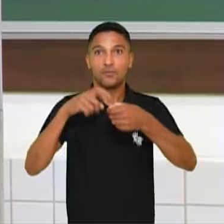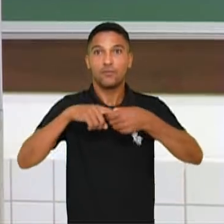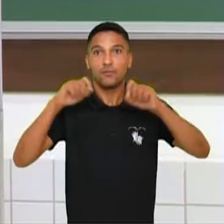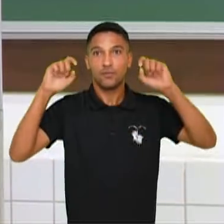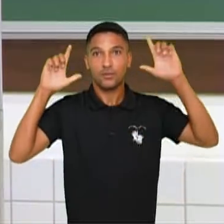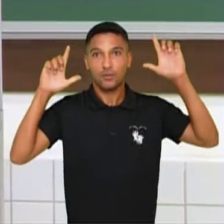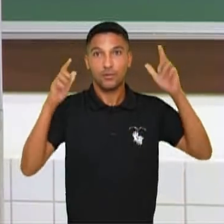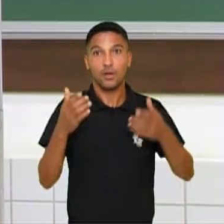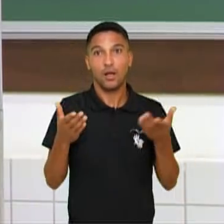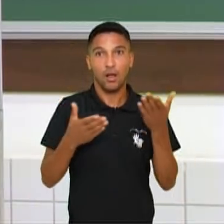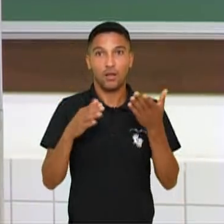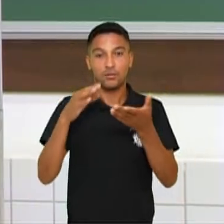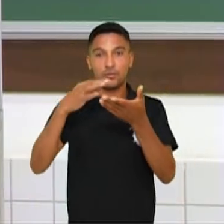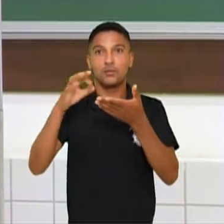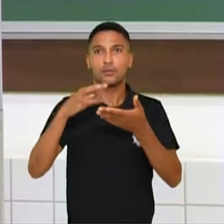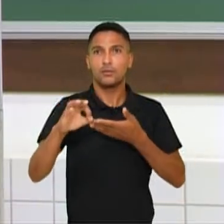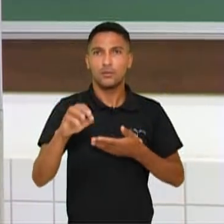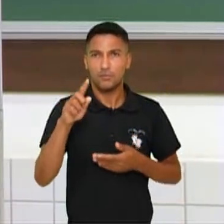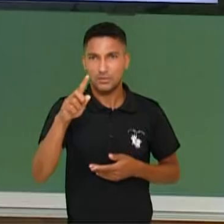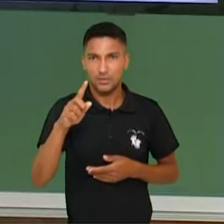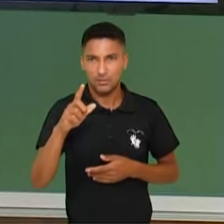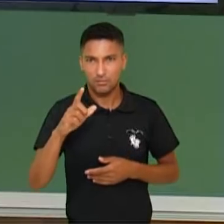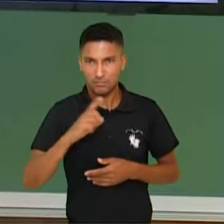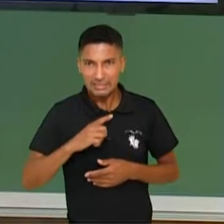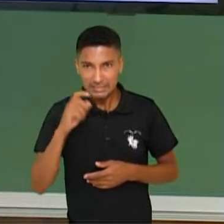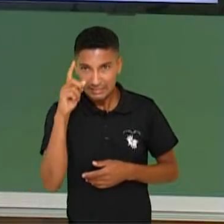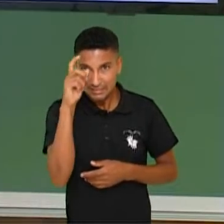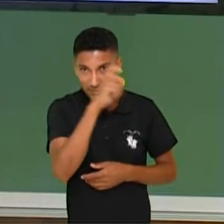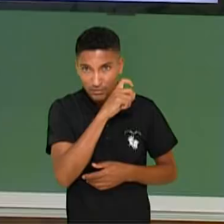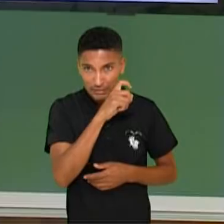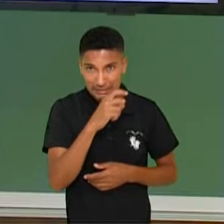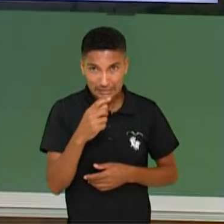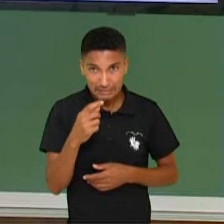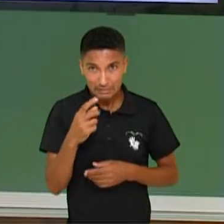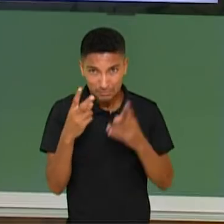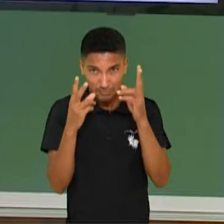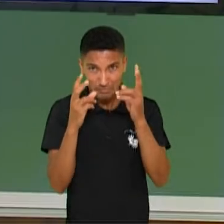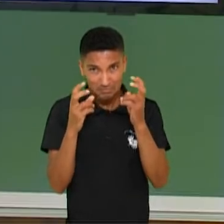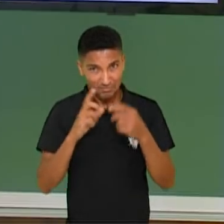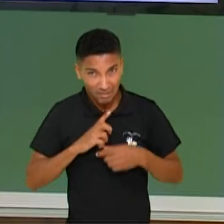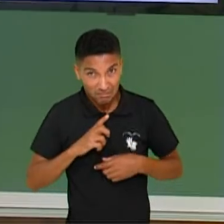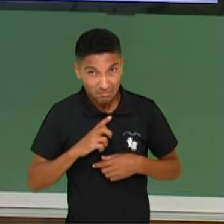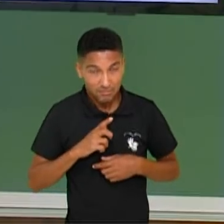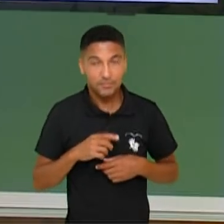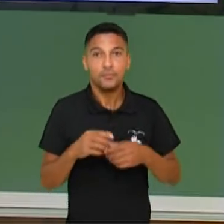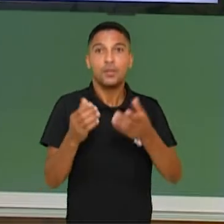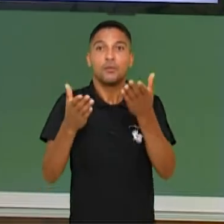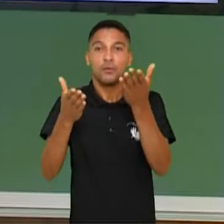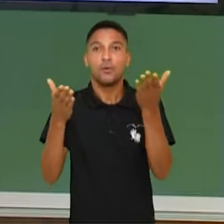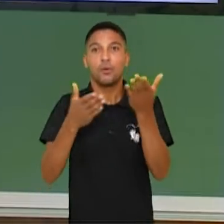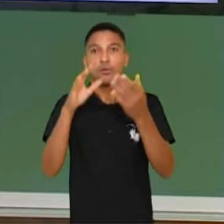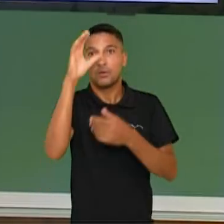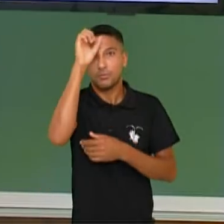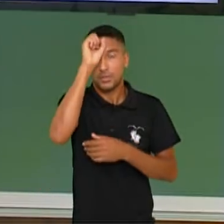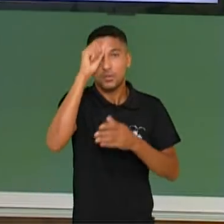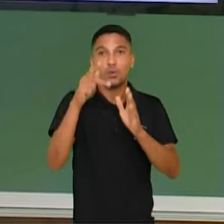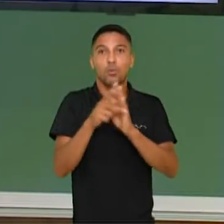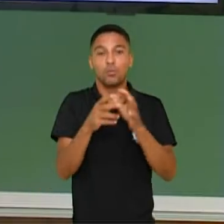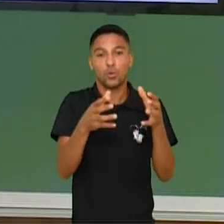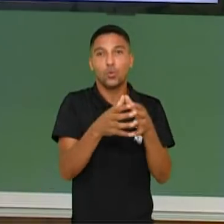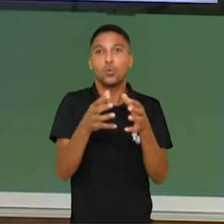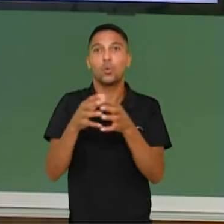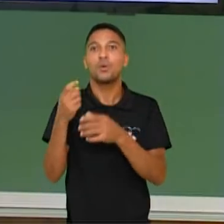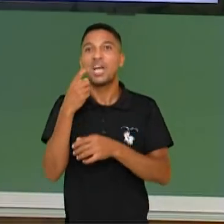Retornamos para corrigir nosso quiz. Você sentiu dificuldade? Então, hoje a gente aprendeu sobre as classificações dos ossos quanto ao